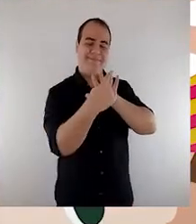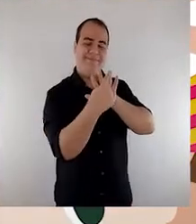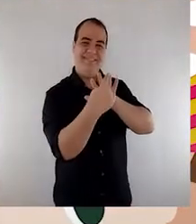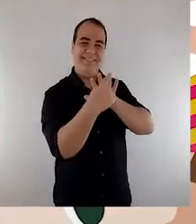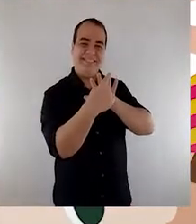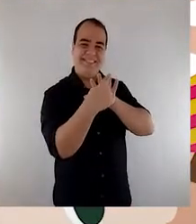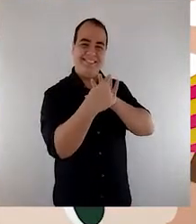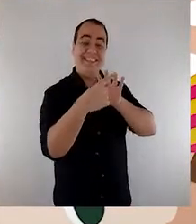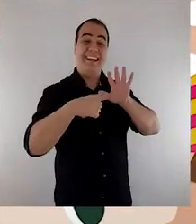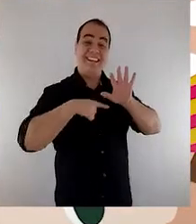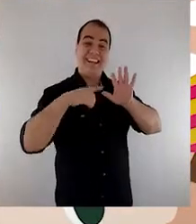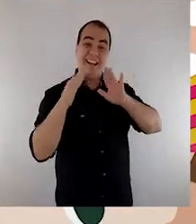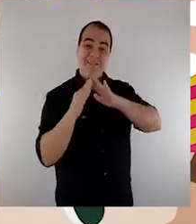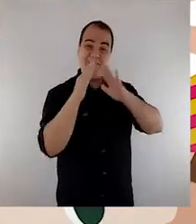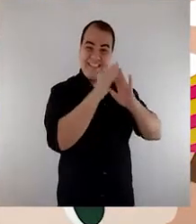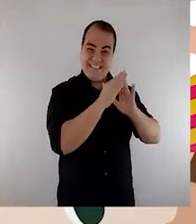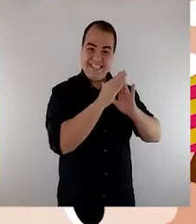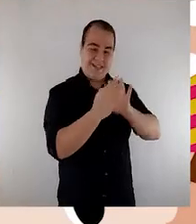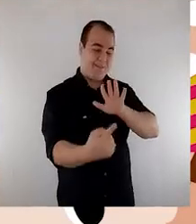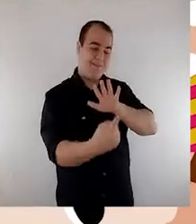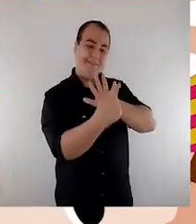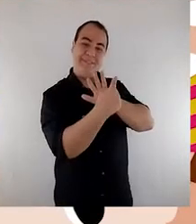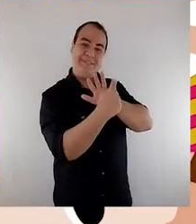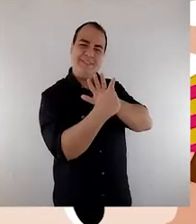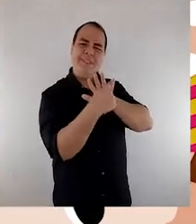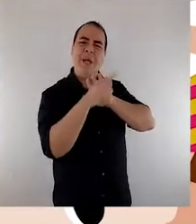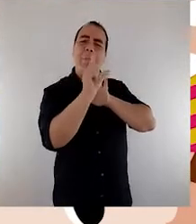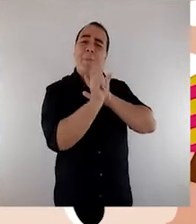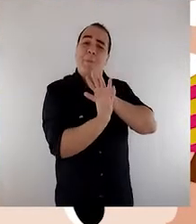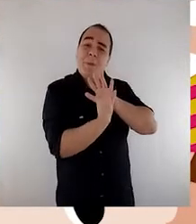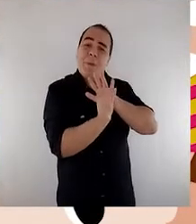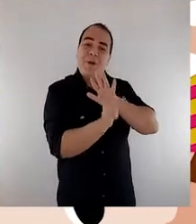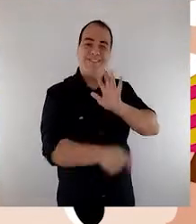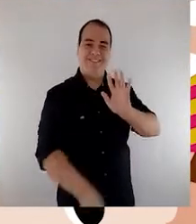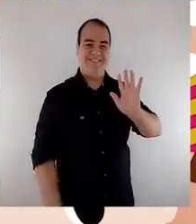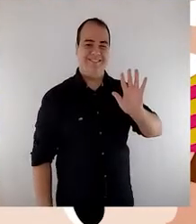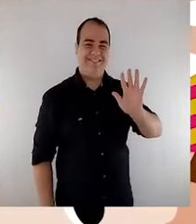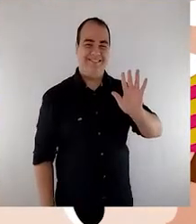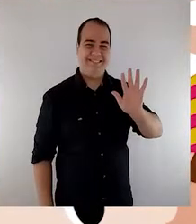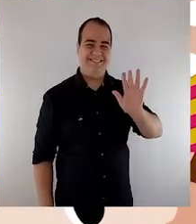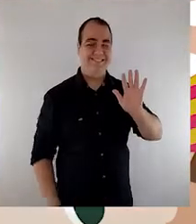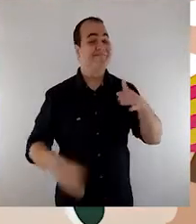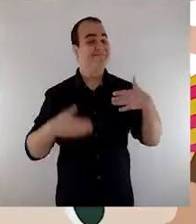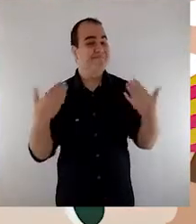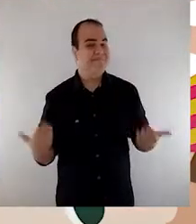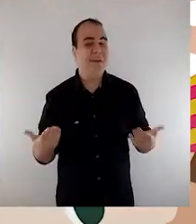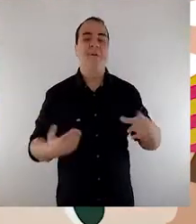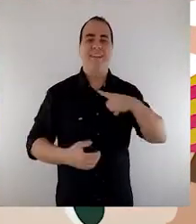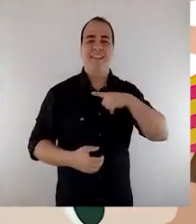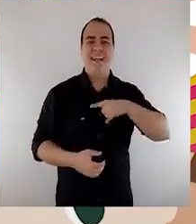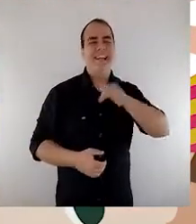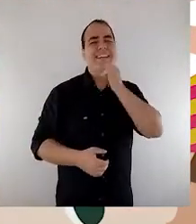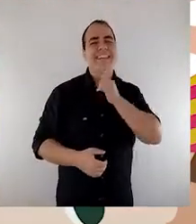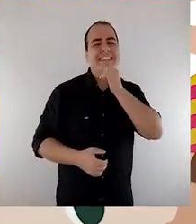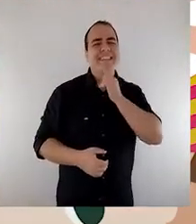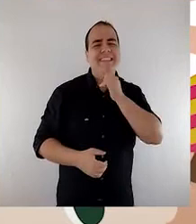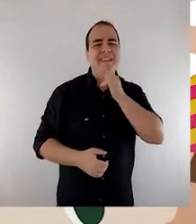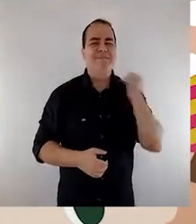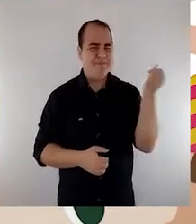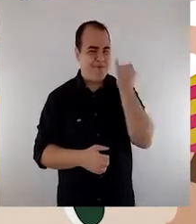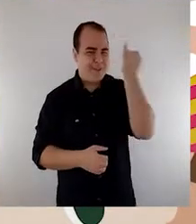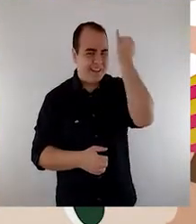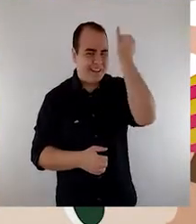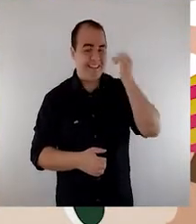Dedo 4, anelar, seu vizinho. Dedo 5 é o dedinho, seu midinho. Com isso, temos alguns